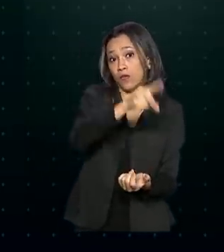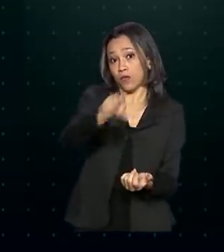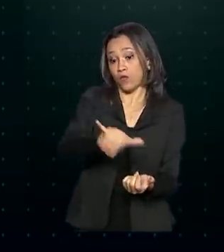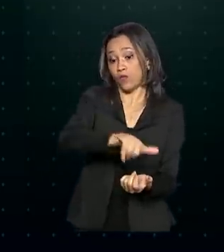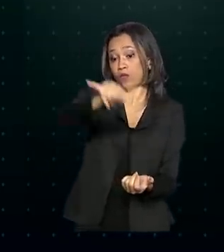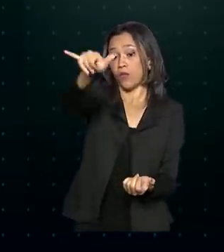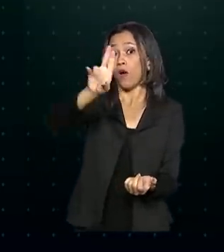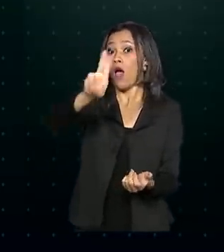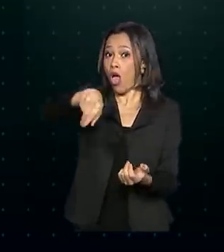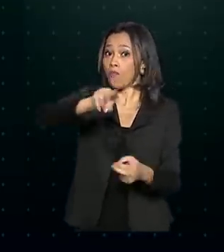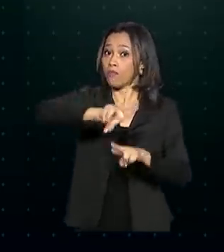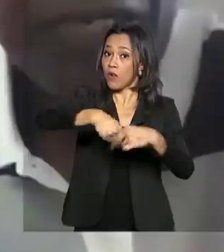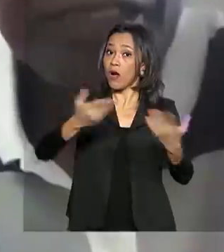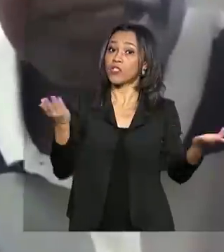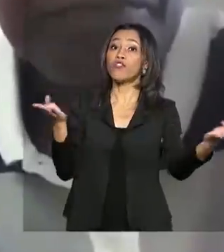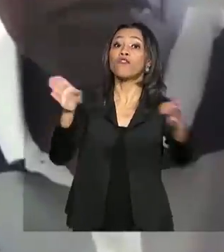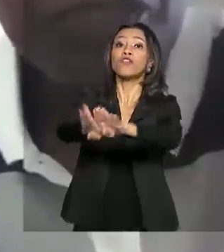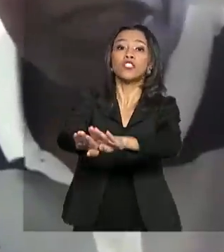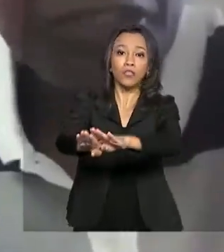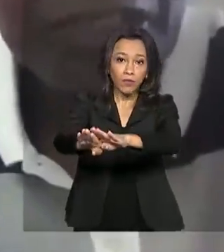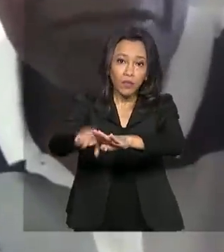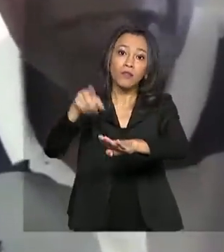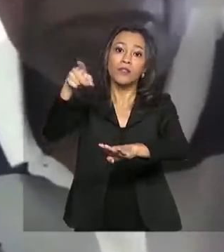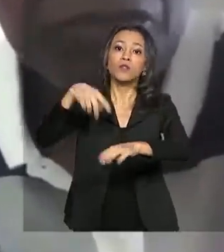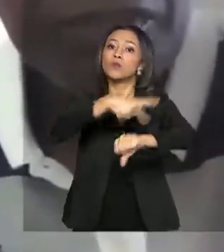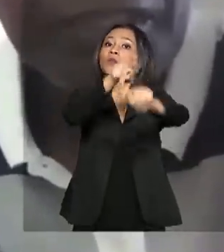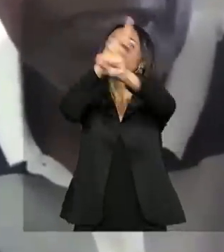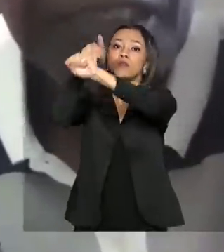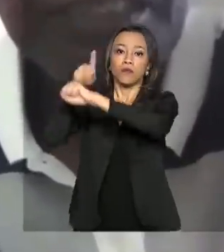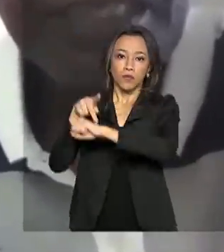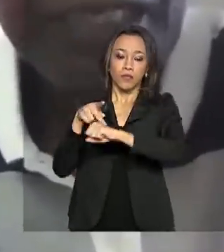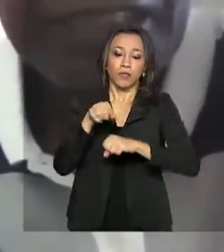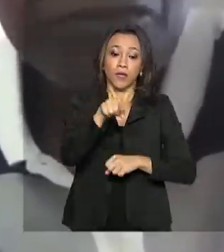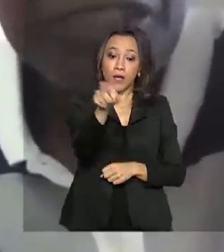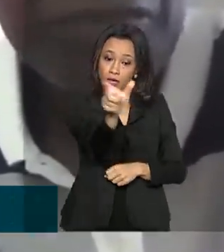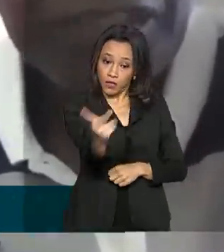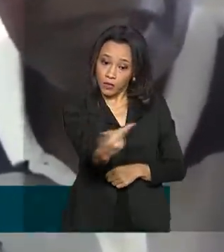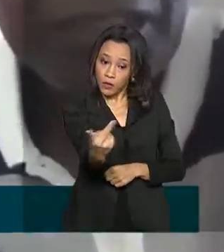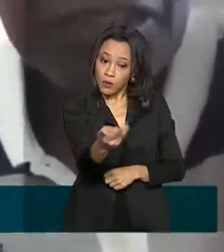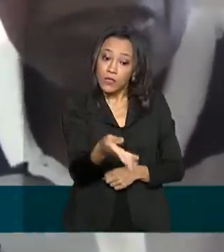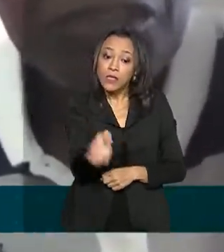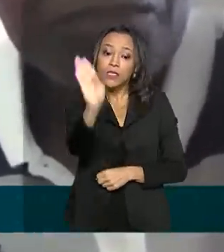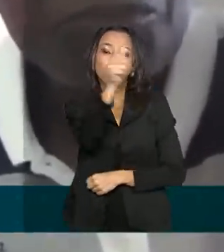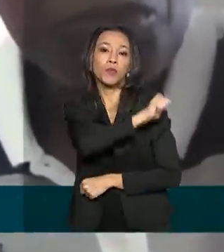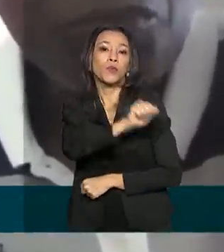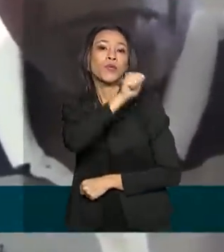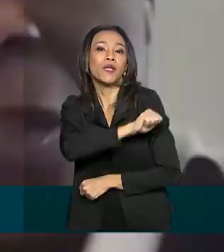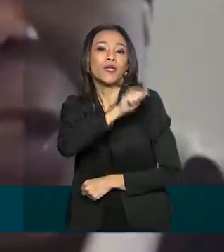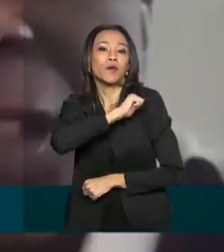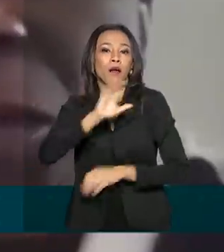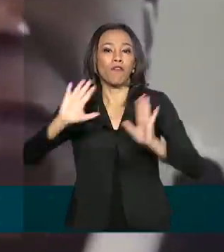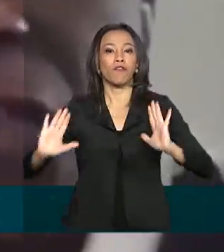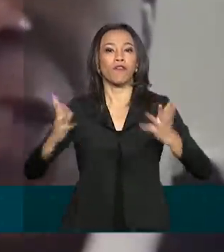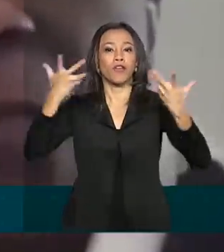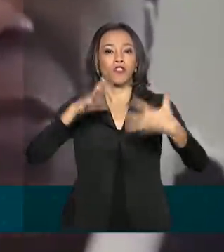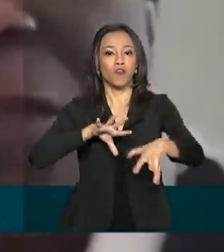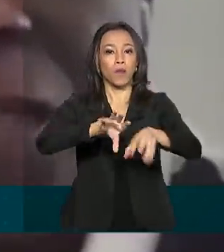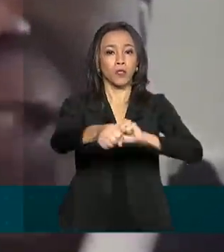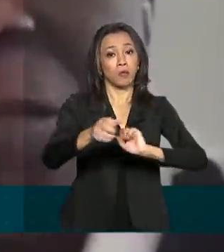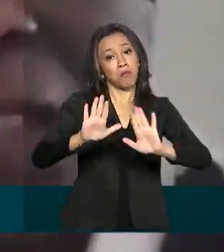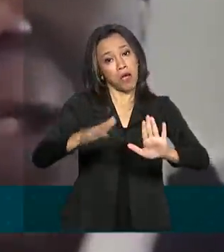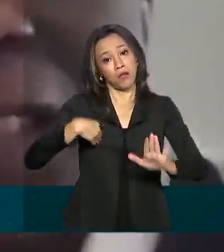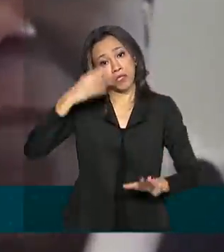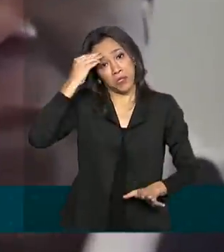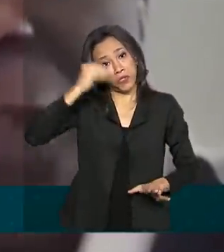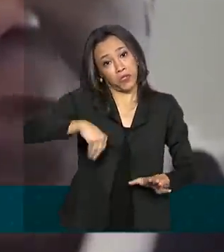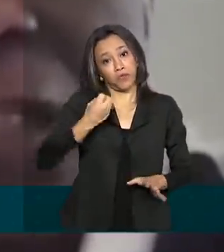por causa do fechamento de fronteira. O Amauri ia para o Rio de Janeiro com a esposa, para a formatura da filha, mas desistiu de